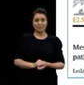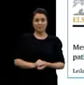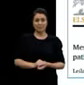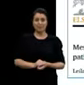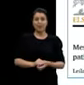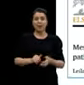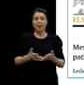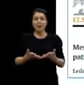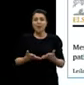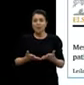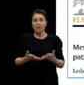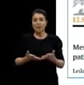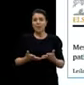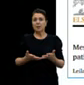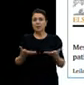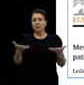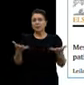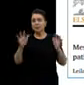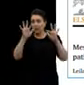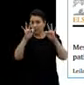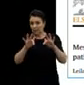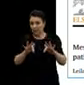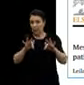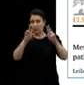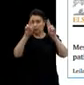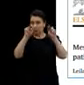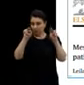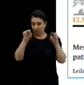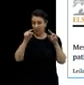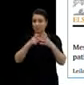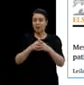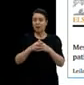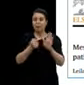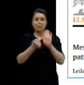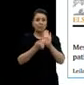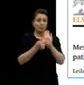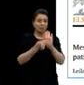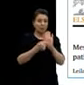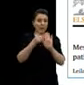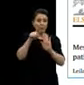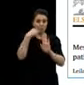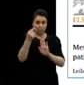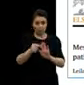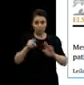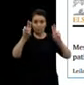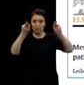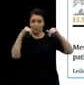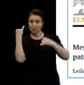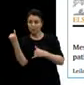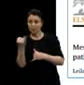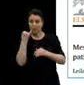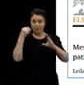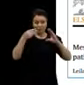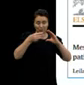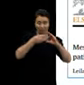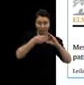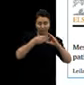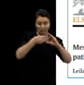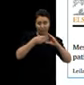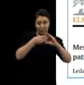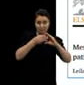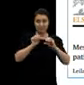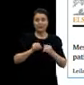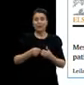E, para finalizar essa parte, eu ainda trouxe mais uma temática importante dessas células, que,